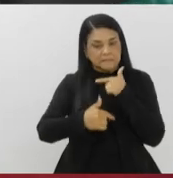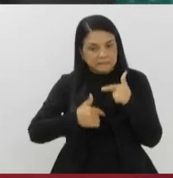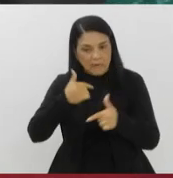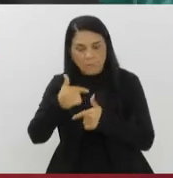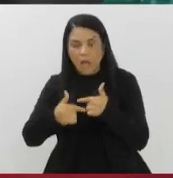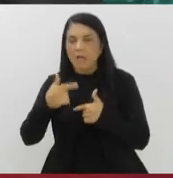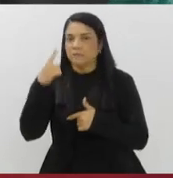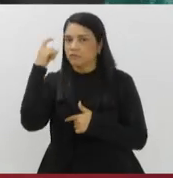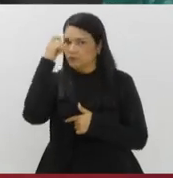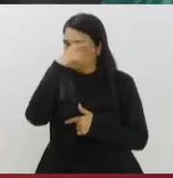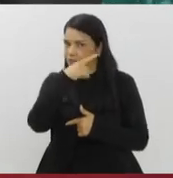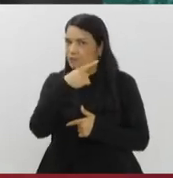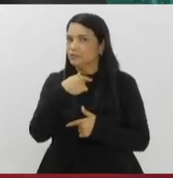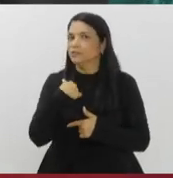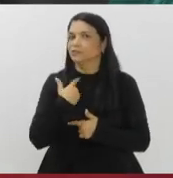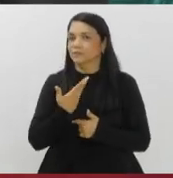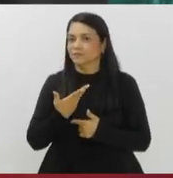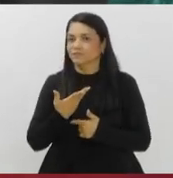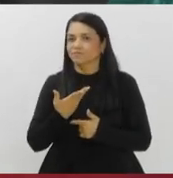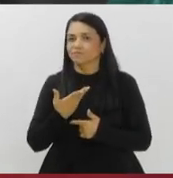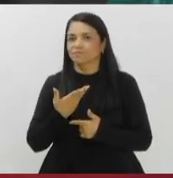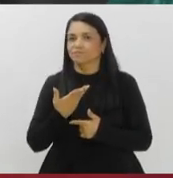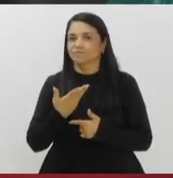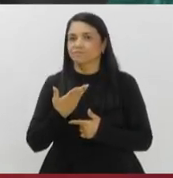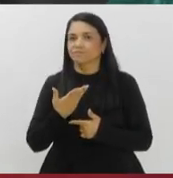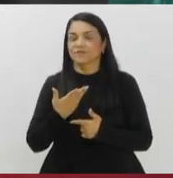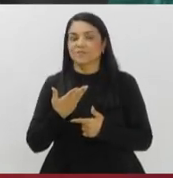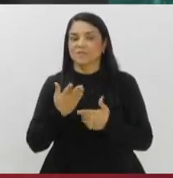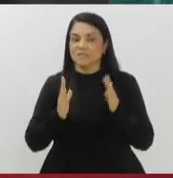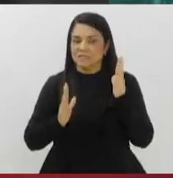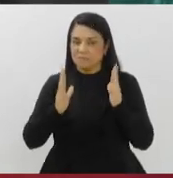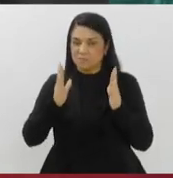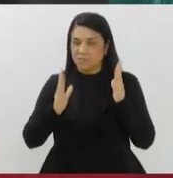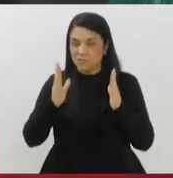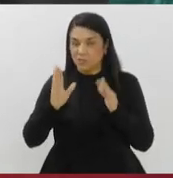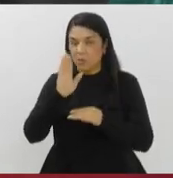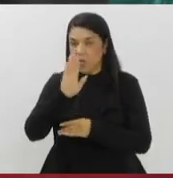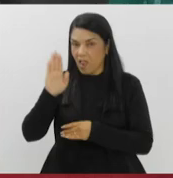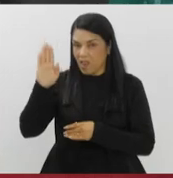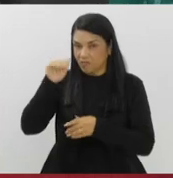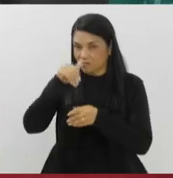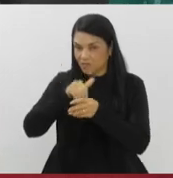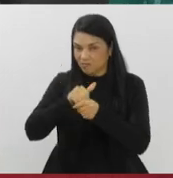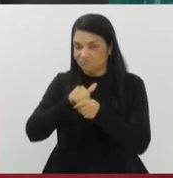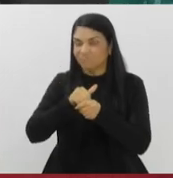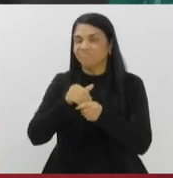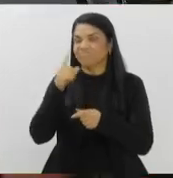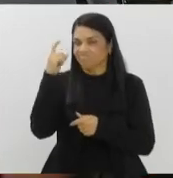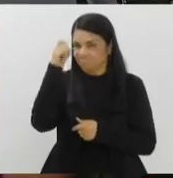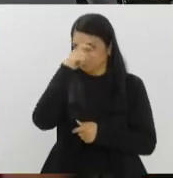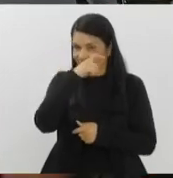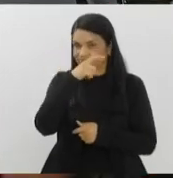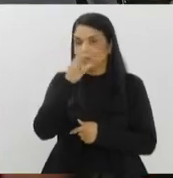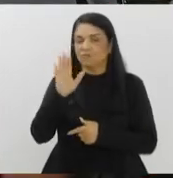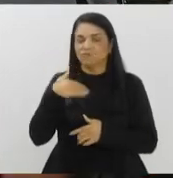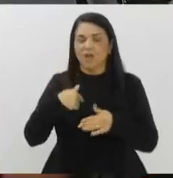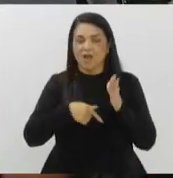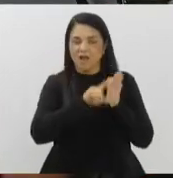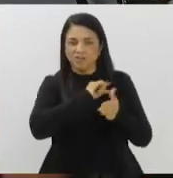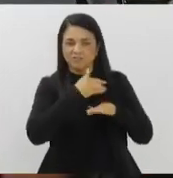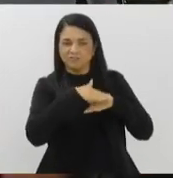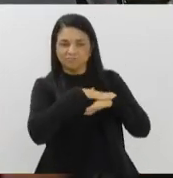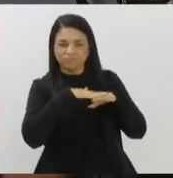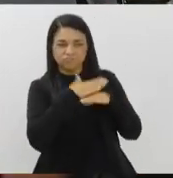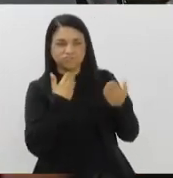difícil. Pelo menos nesse período eleitoral. Já coloquei outras vezes, Renata, estava com a Renata, e aí coloquei